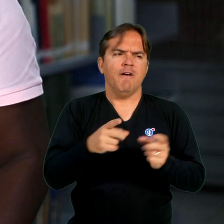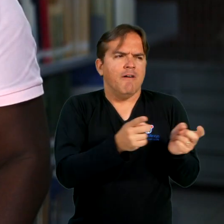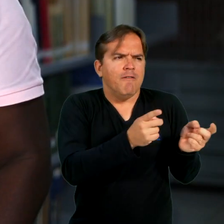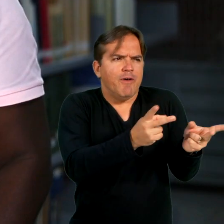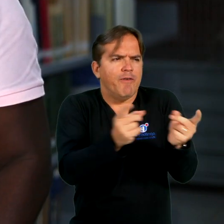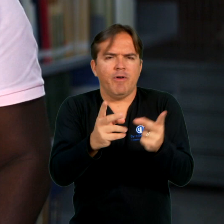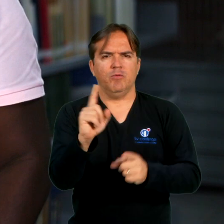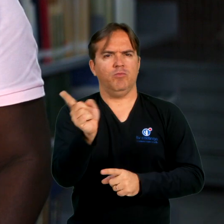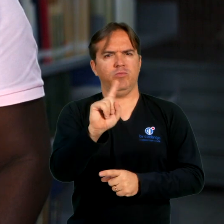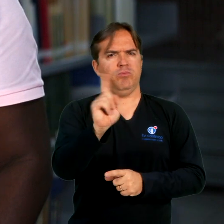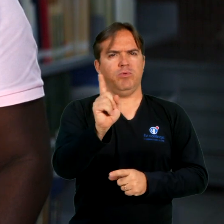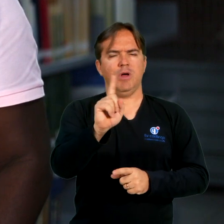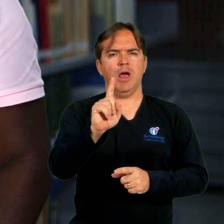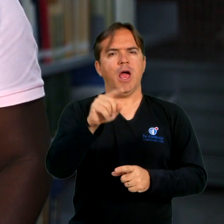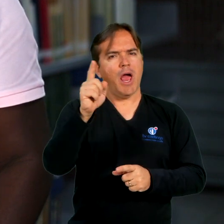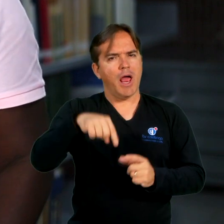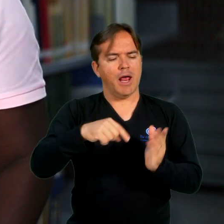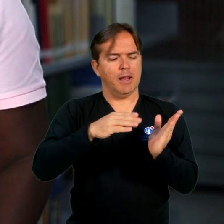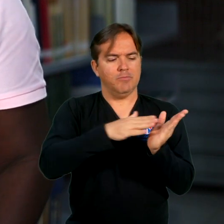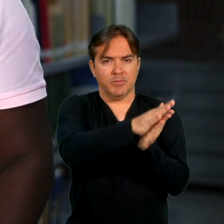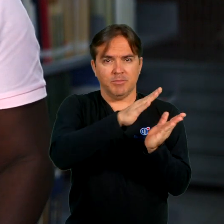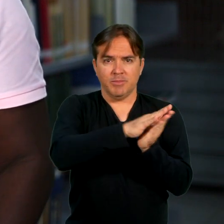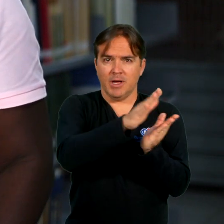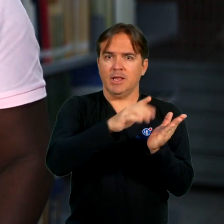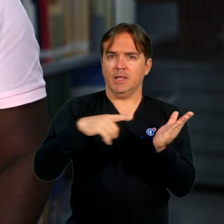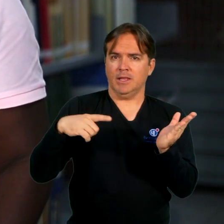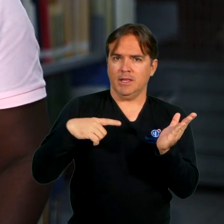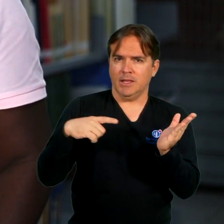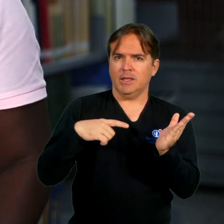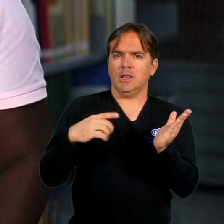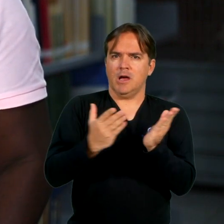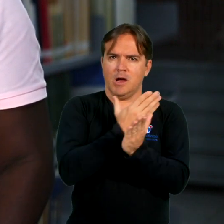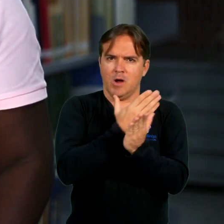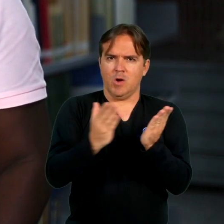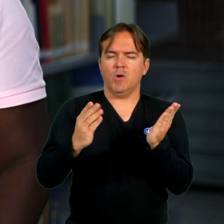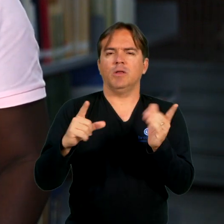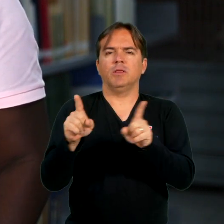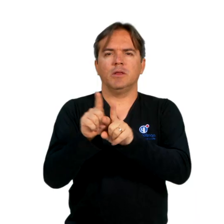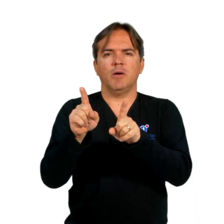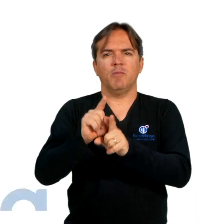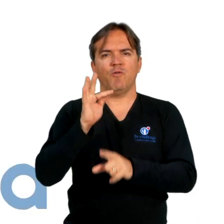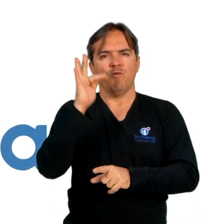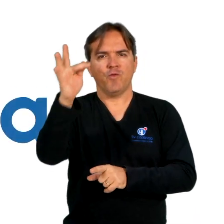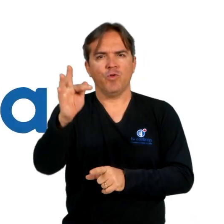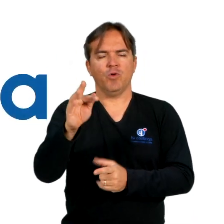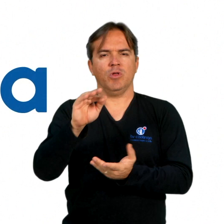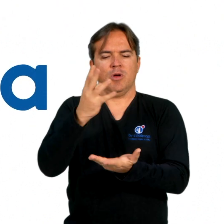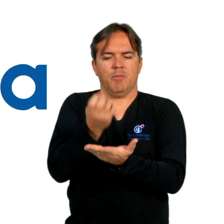ele está em formato impresso por enquanto e a gente vai disponibilizar também em formato de e-book.